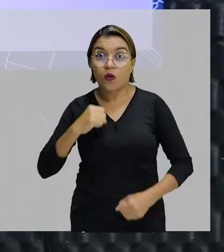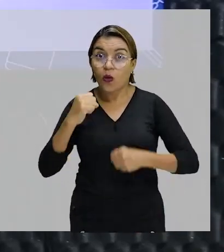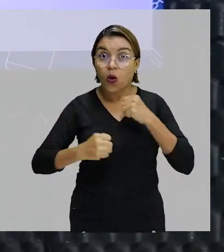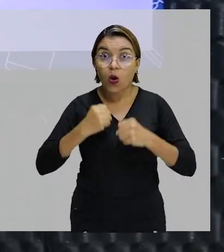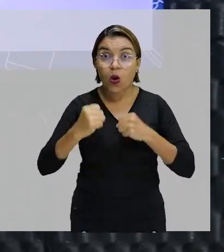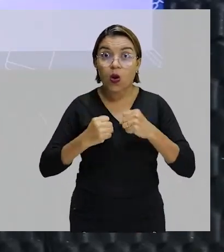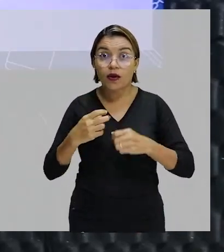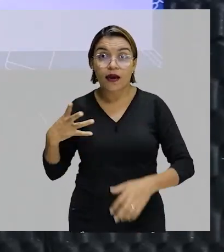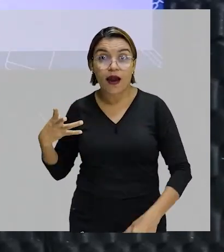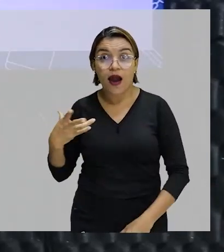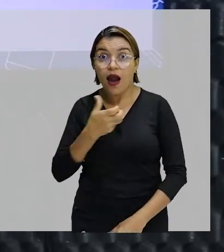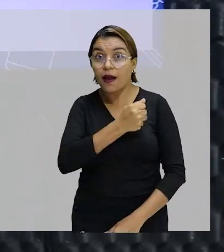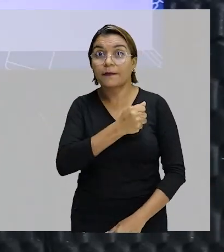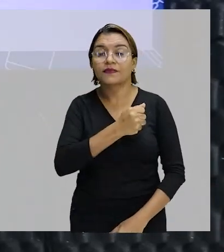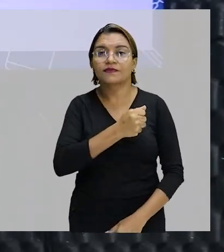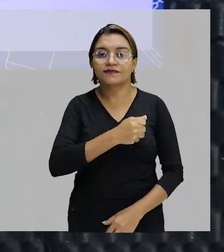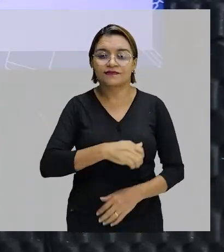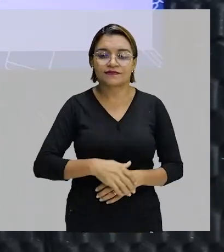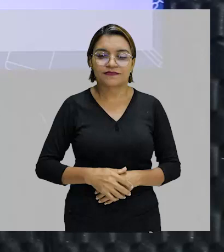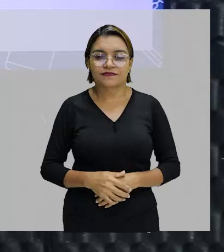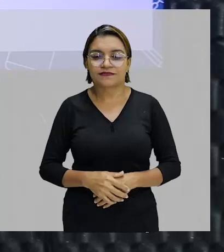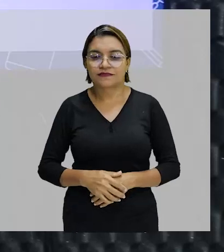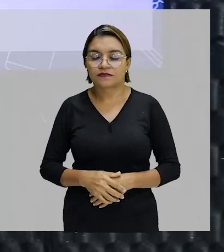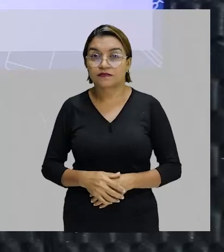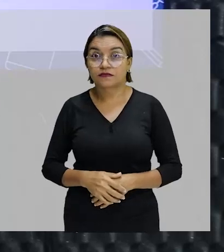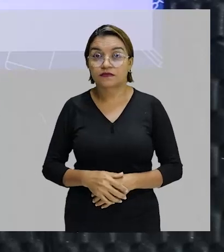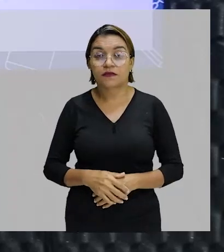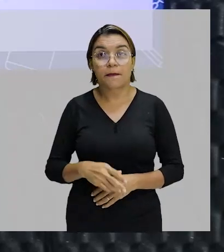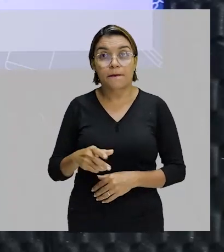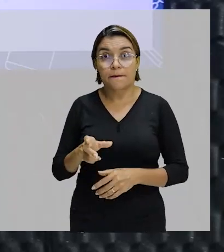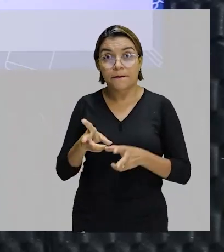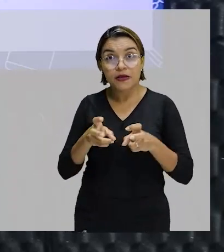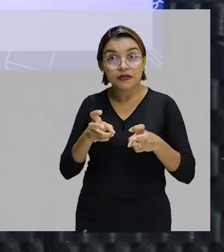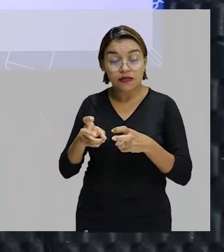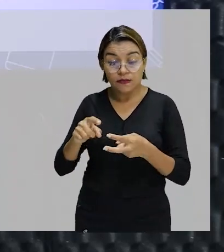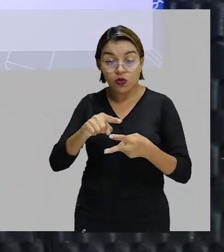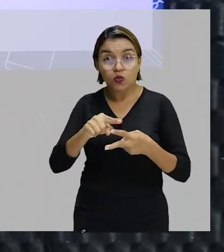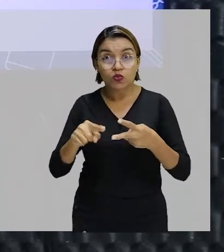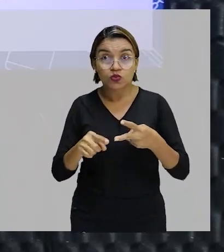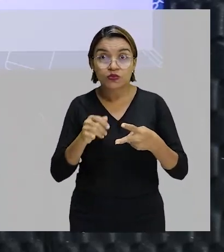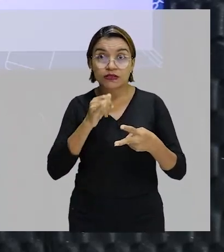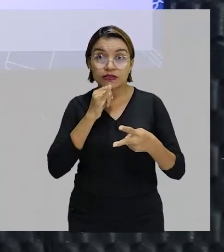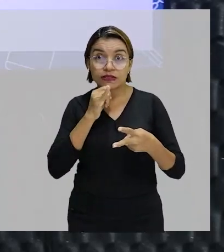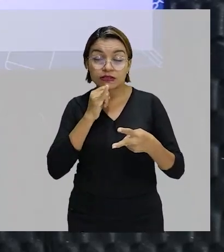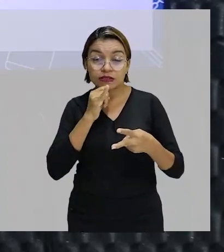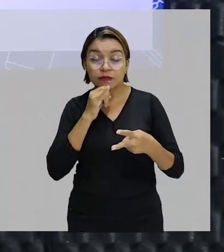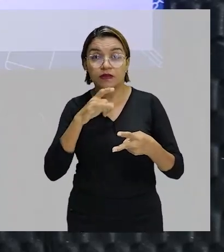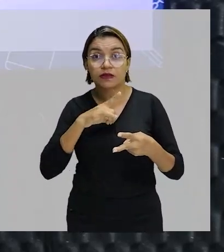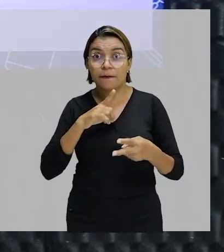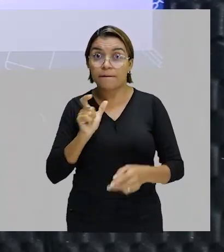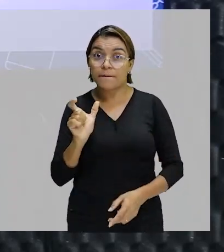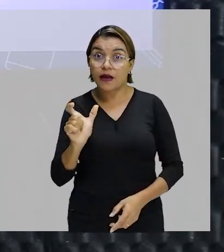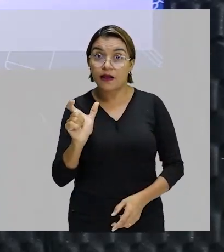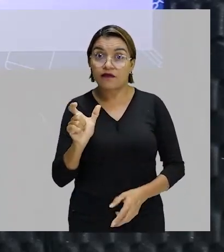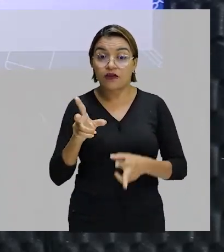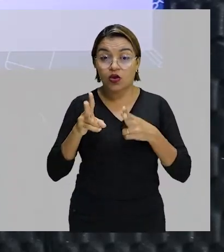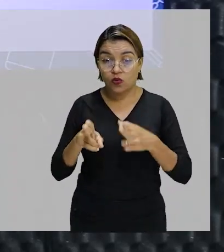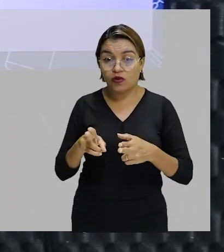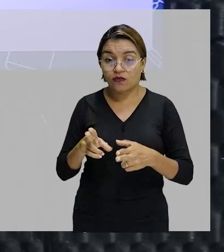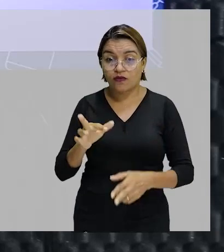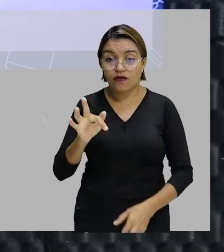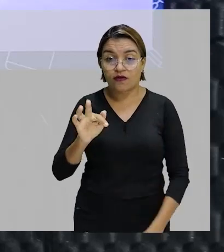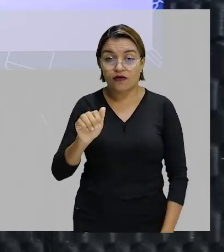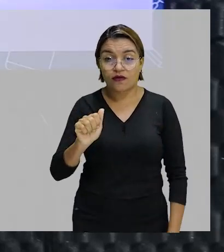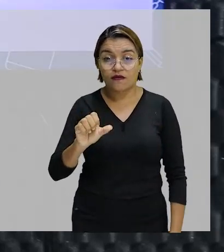ou ele corre rapidamente. Então, perceba que nos dois exemplos eu tenho a mesma palavra, fast,